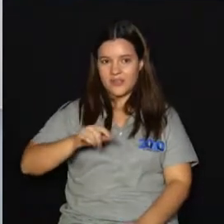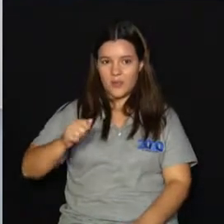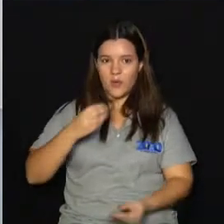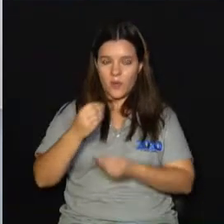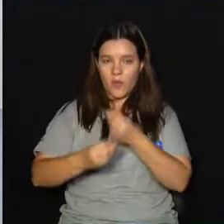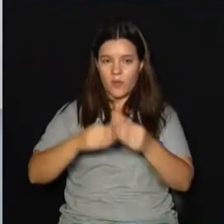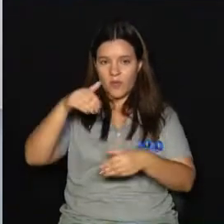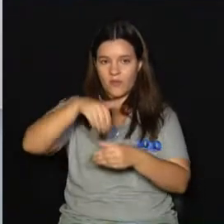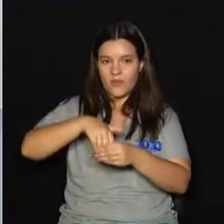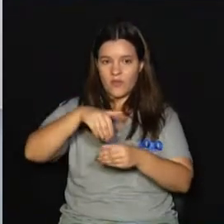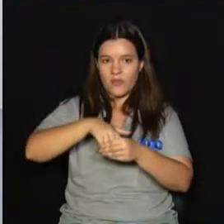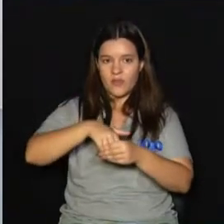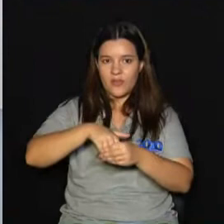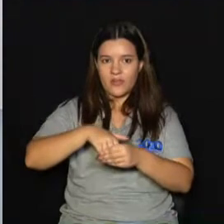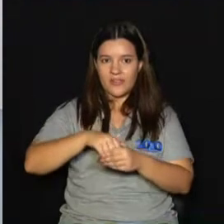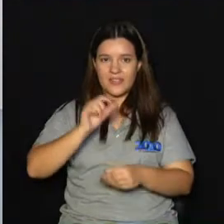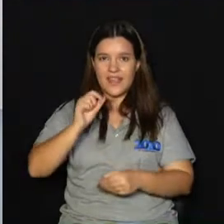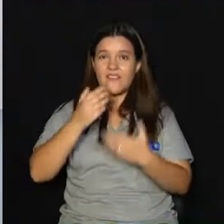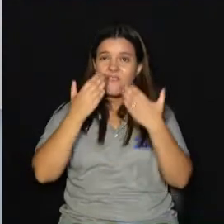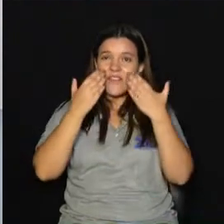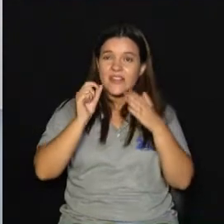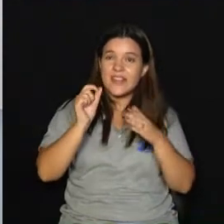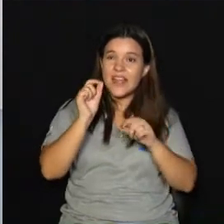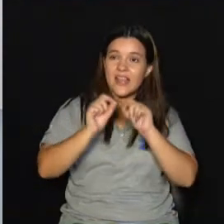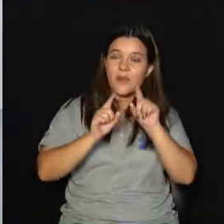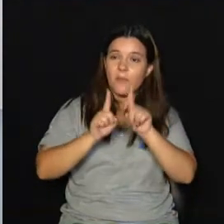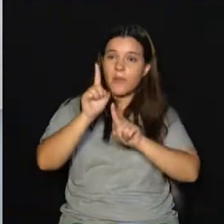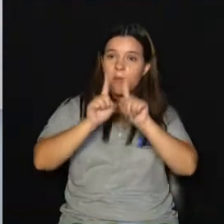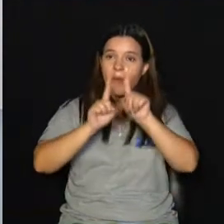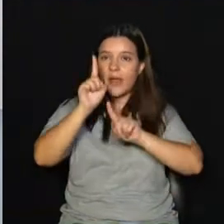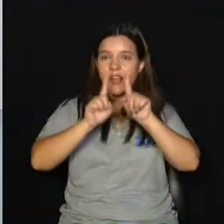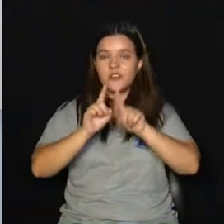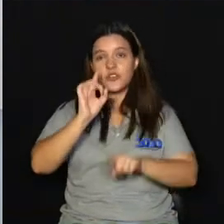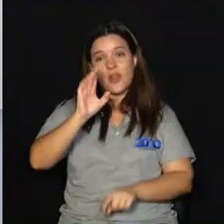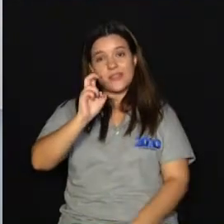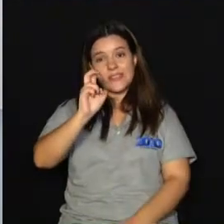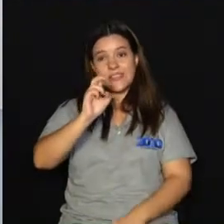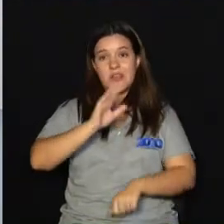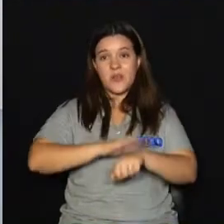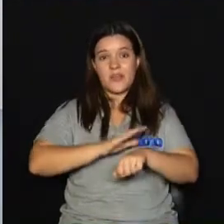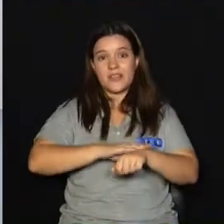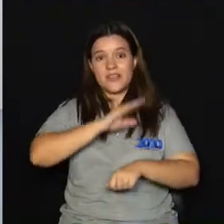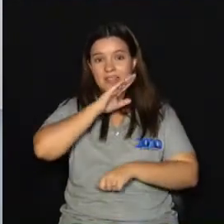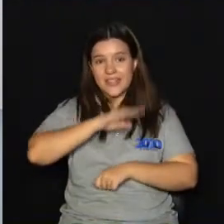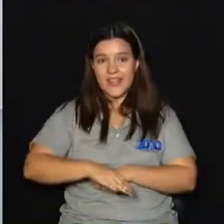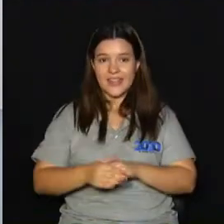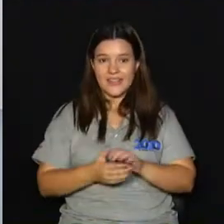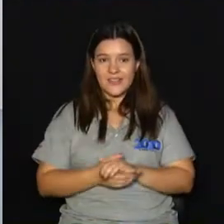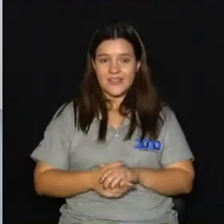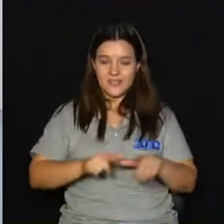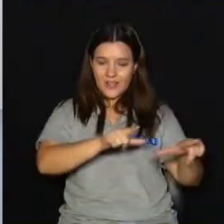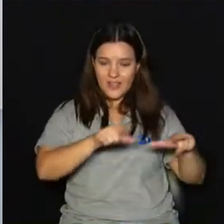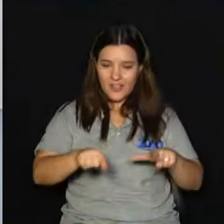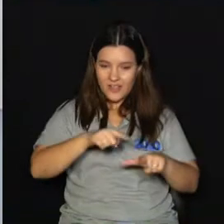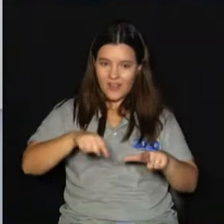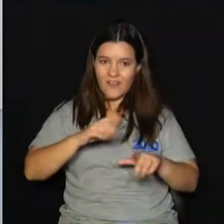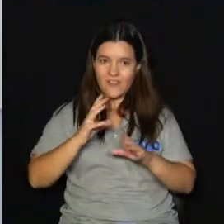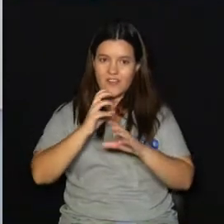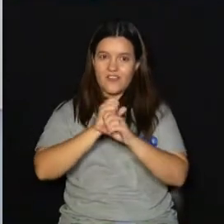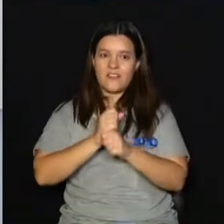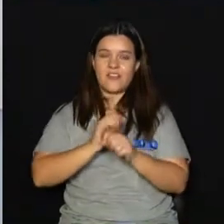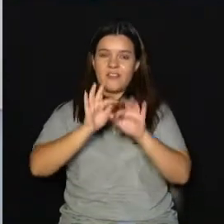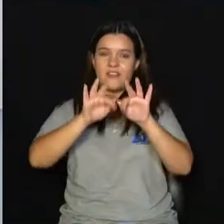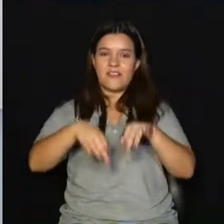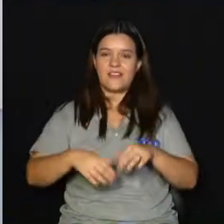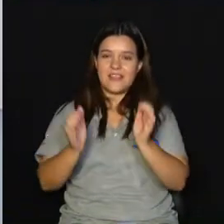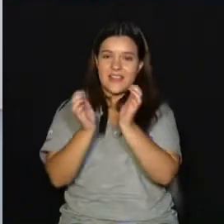votação? Quem está na frente? Luísa, a partir das 5 horas da tarde do fechamento dos portões, as urnas serão apuradas, a nossa equipe